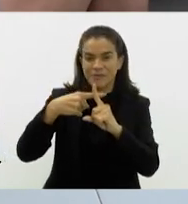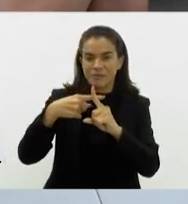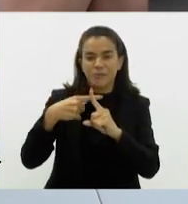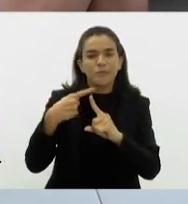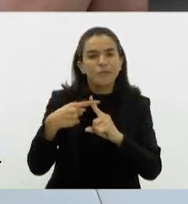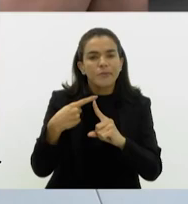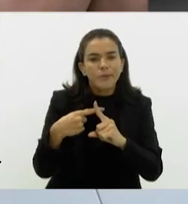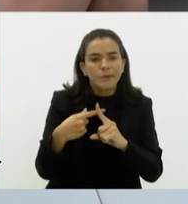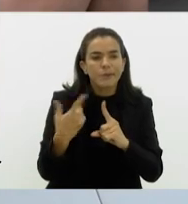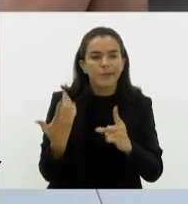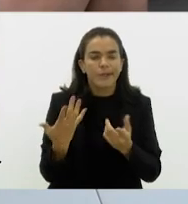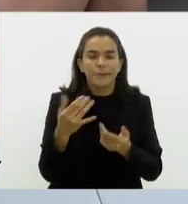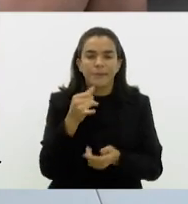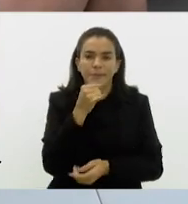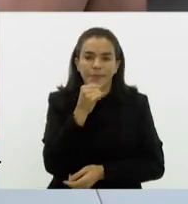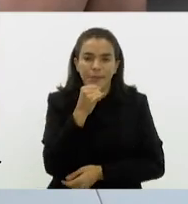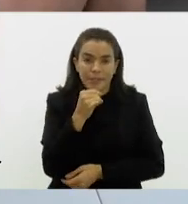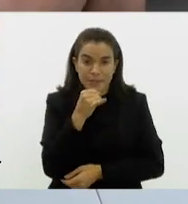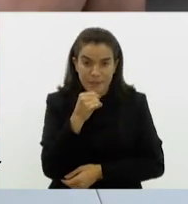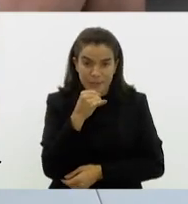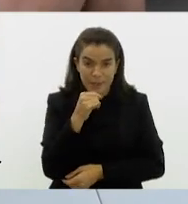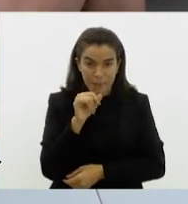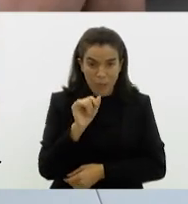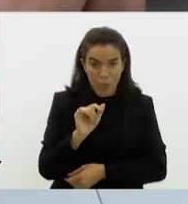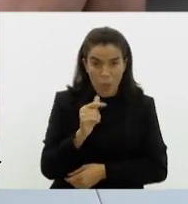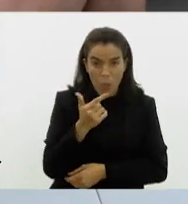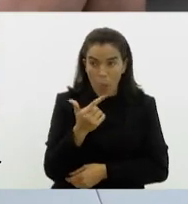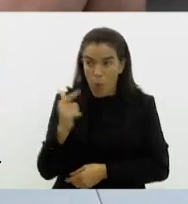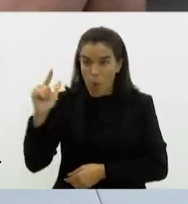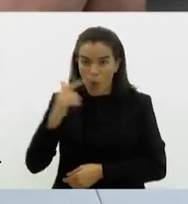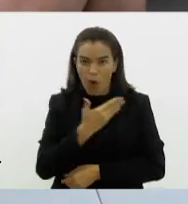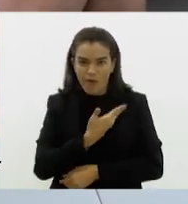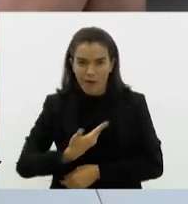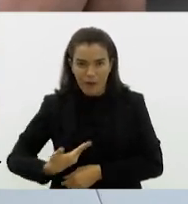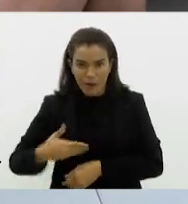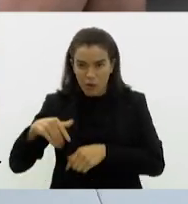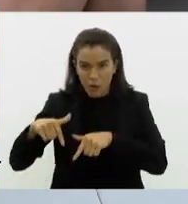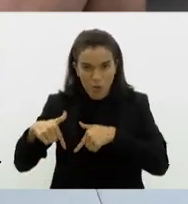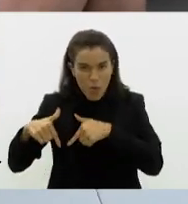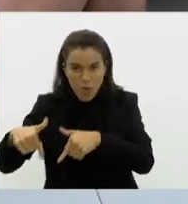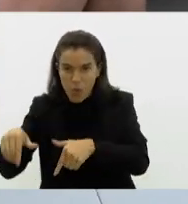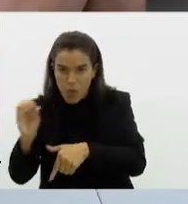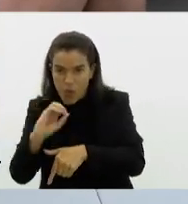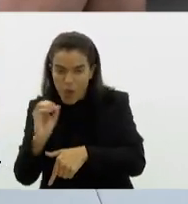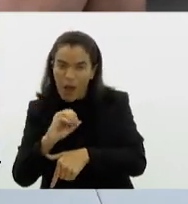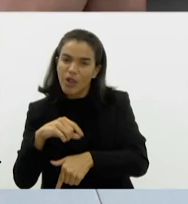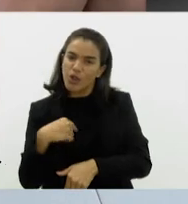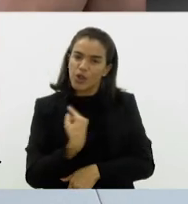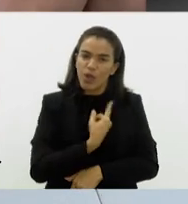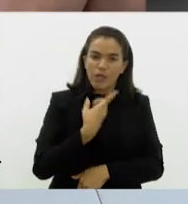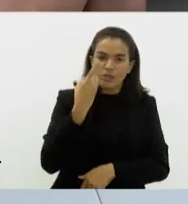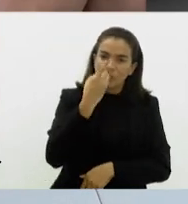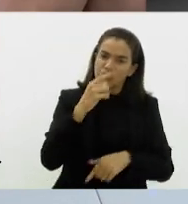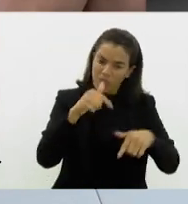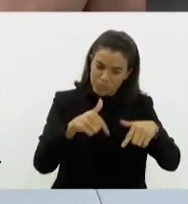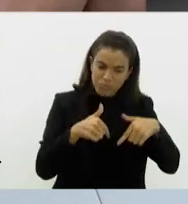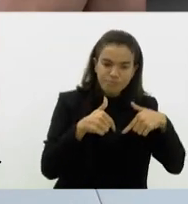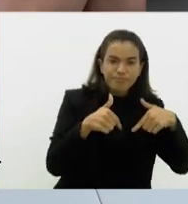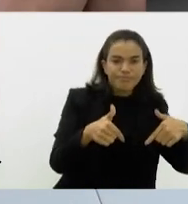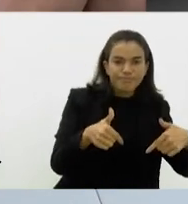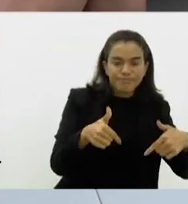outro lado não age, tem o parlamento que agir. E, gostemos ou